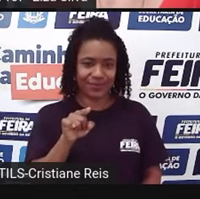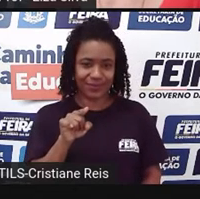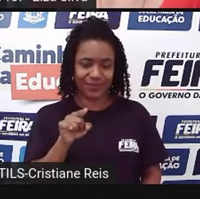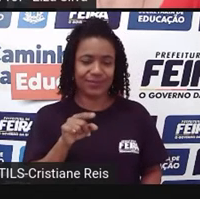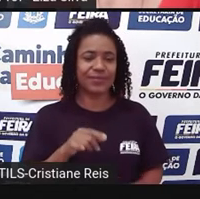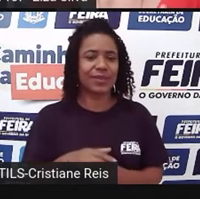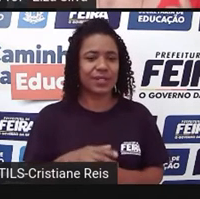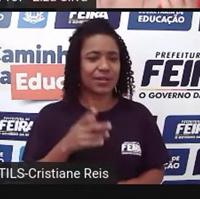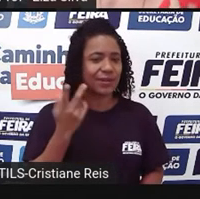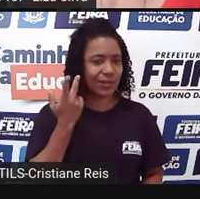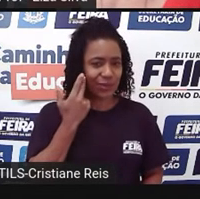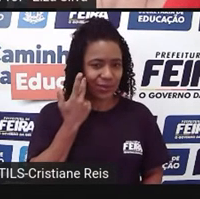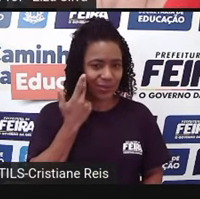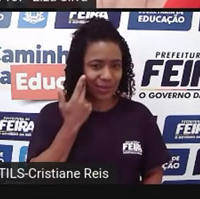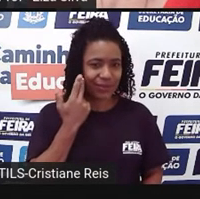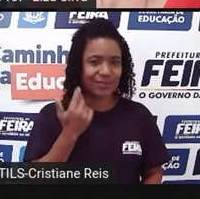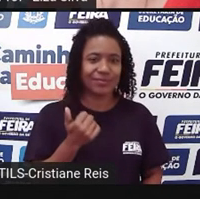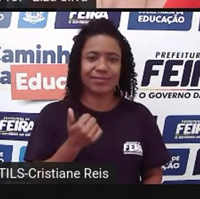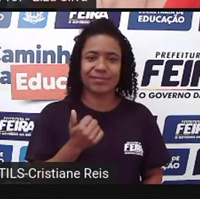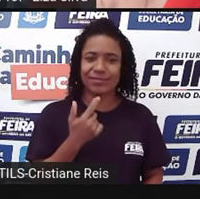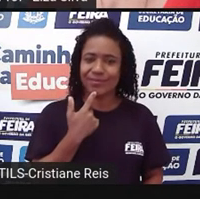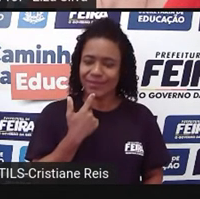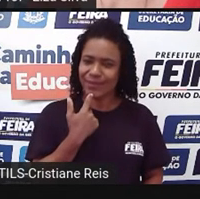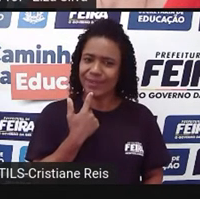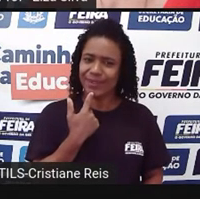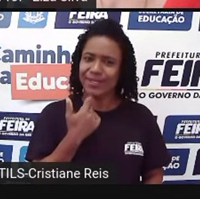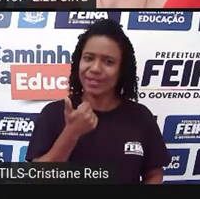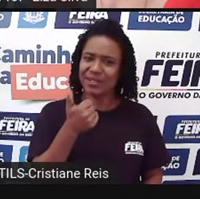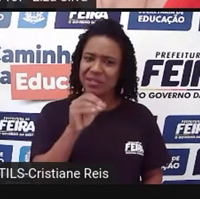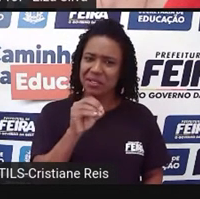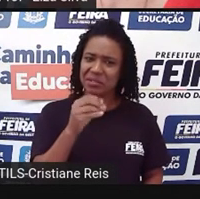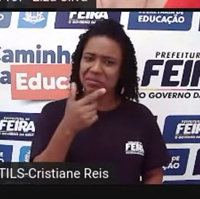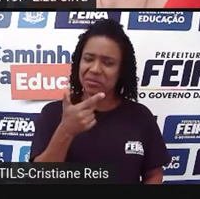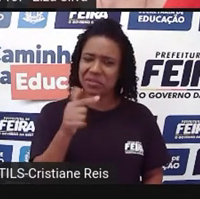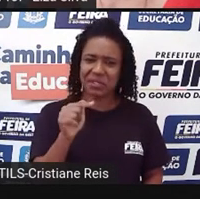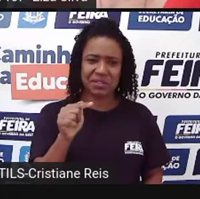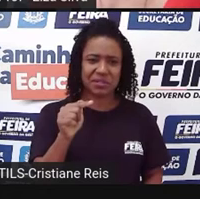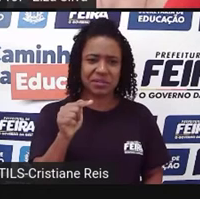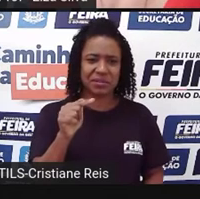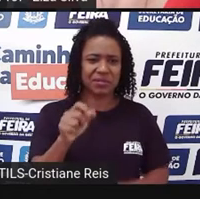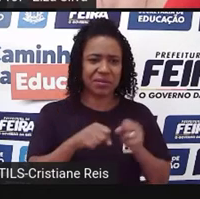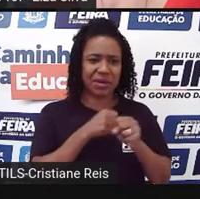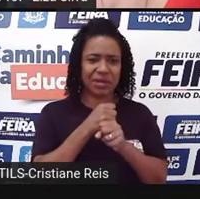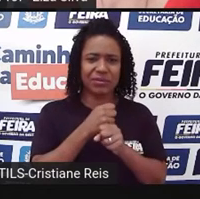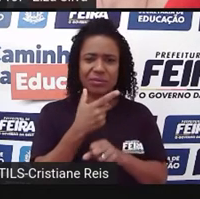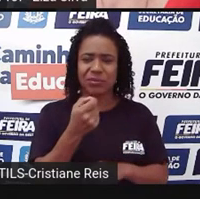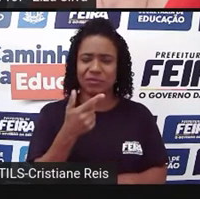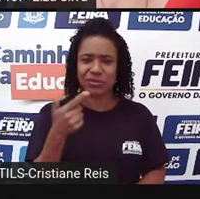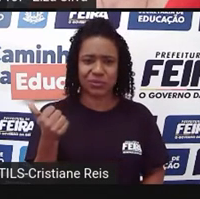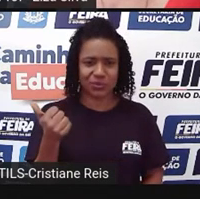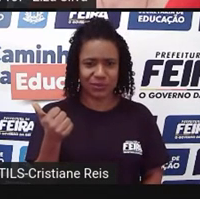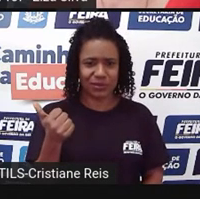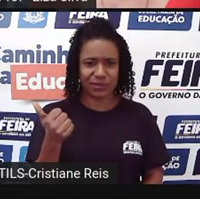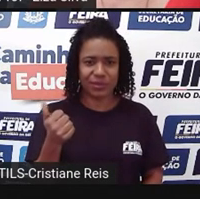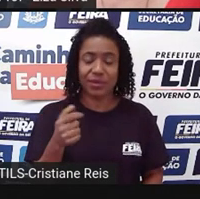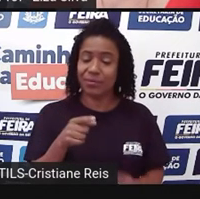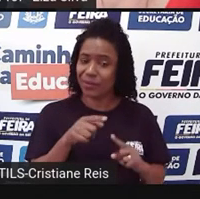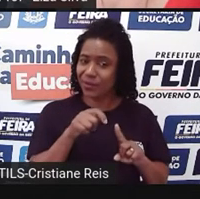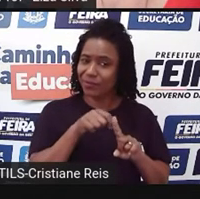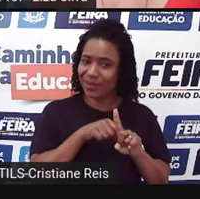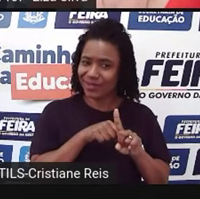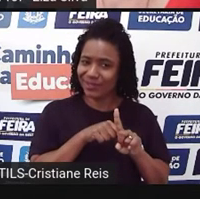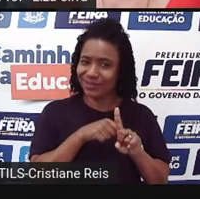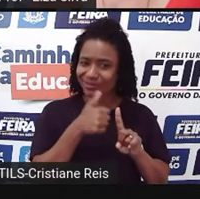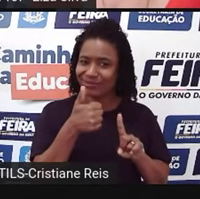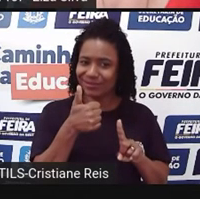a gente percebe algo de estranho de diferente em relação a nossa língua porque primeiro Aqui nós temos um mês